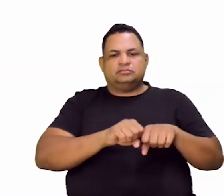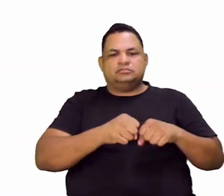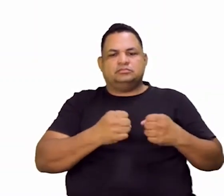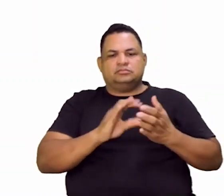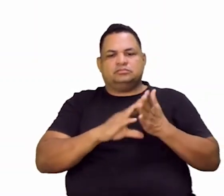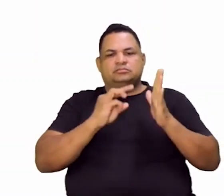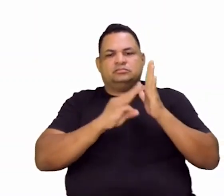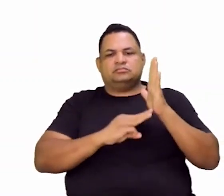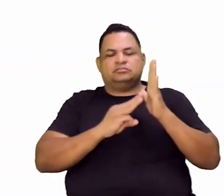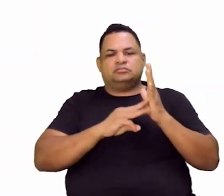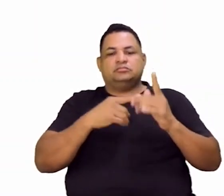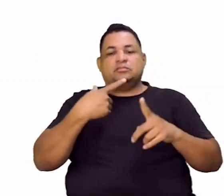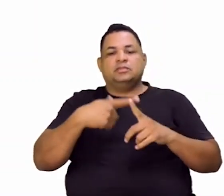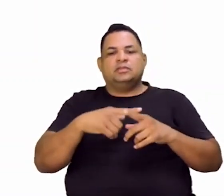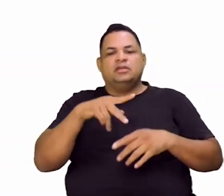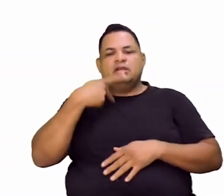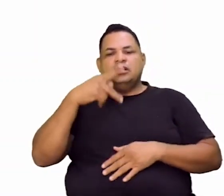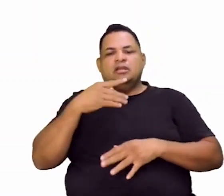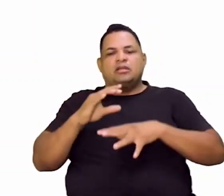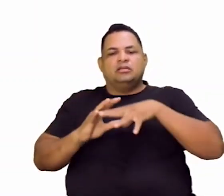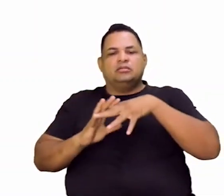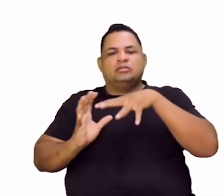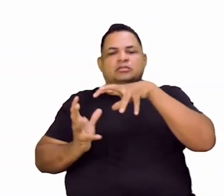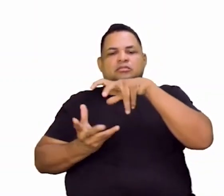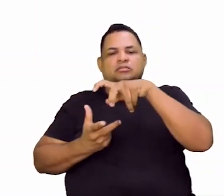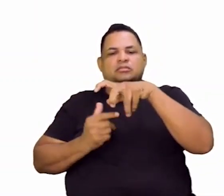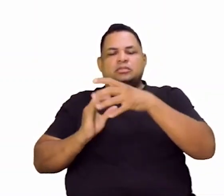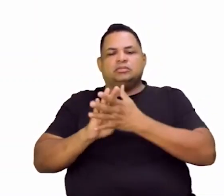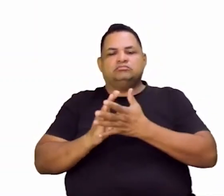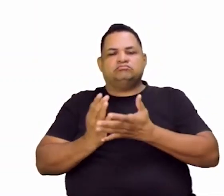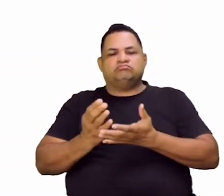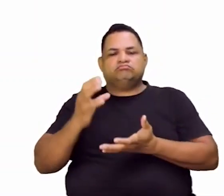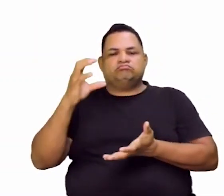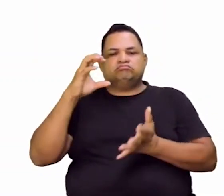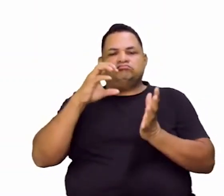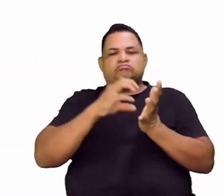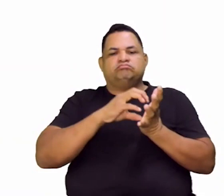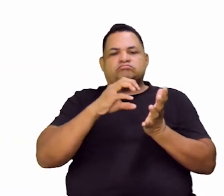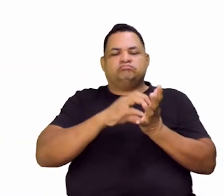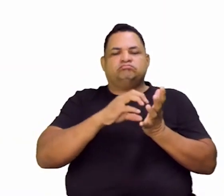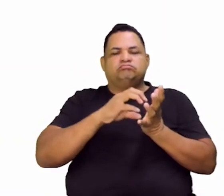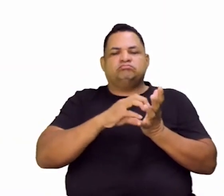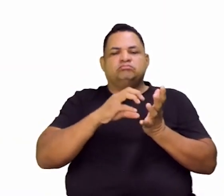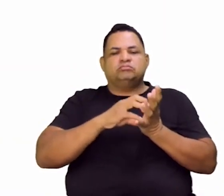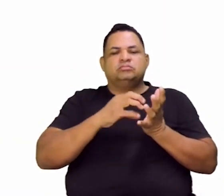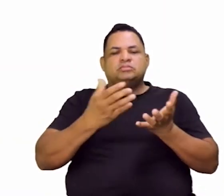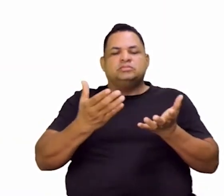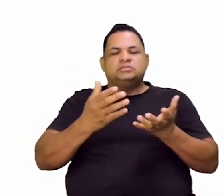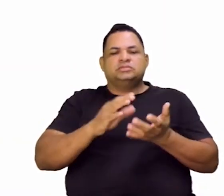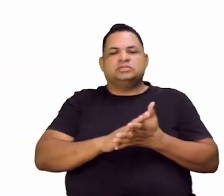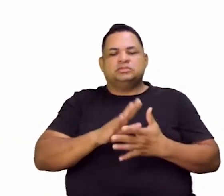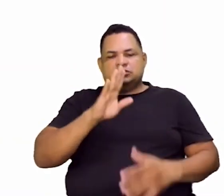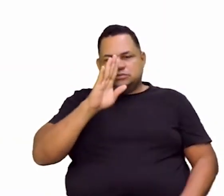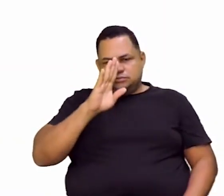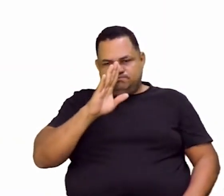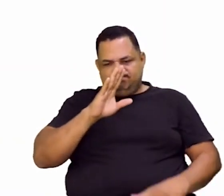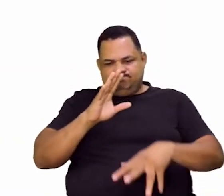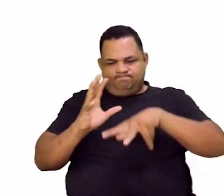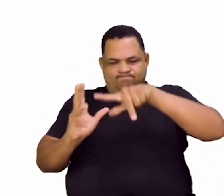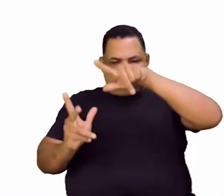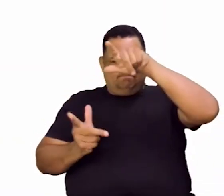Terra era o centro do universo, geocentrismo, porque na Idade Moderna, né, veio a ideia, né, a análise,